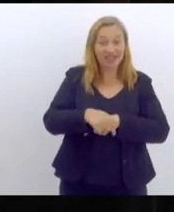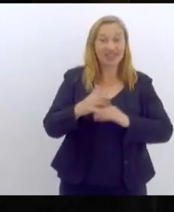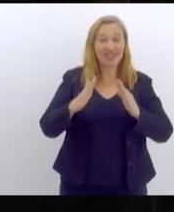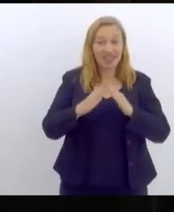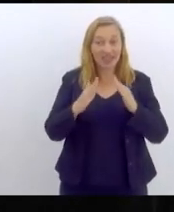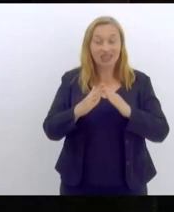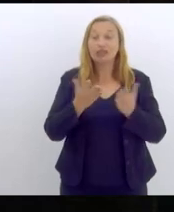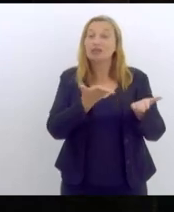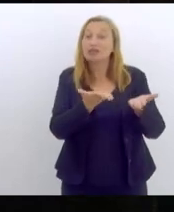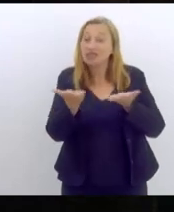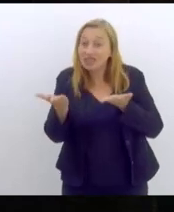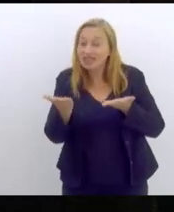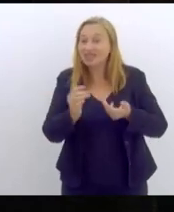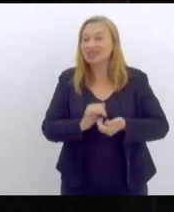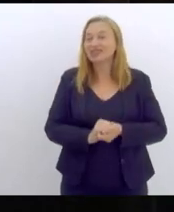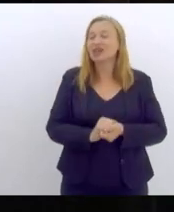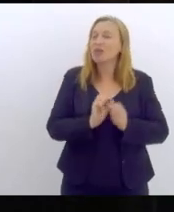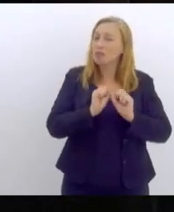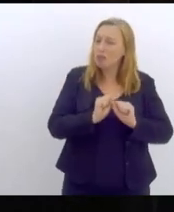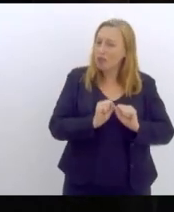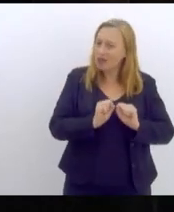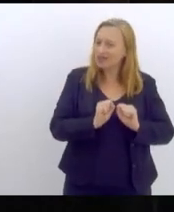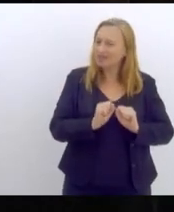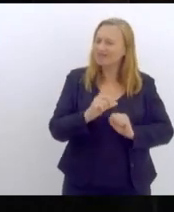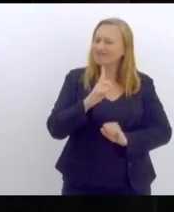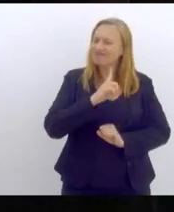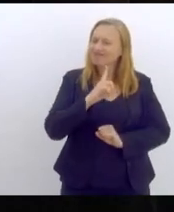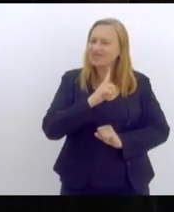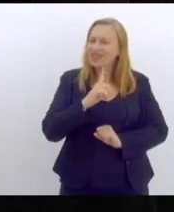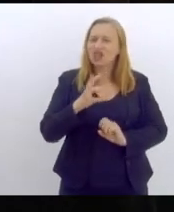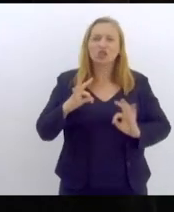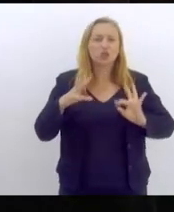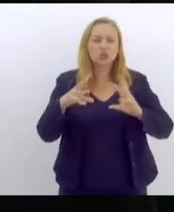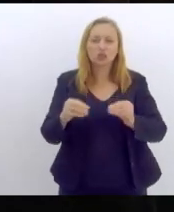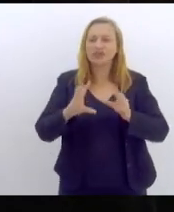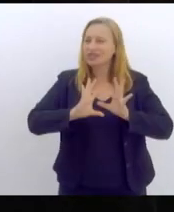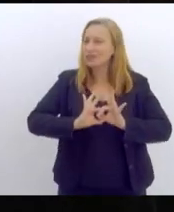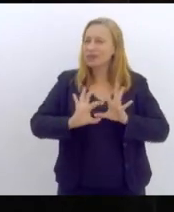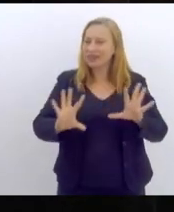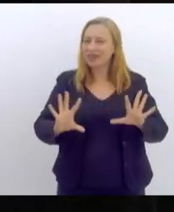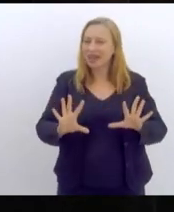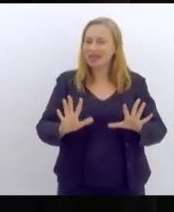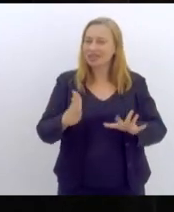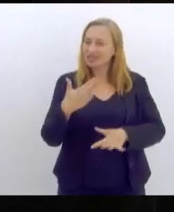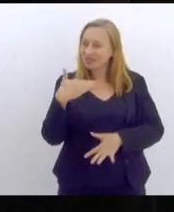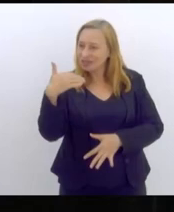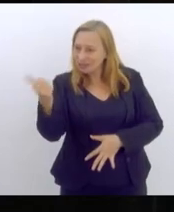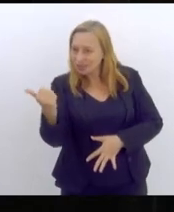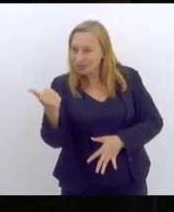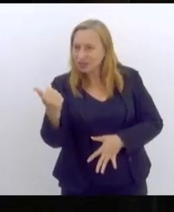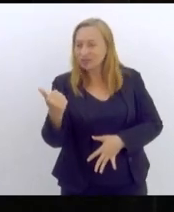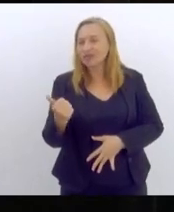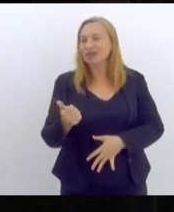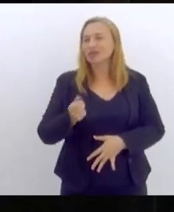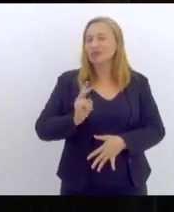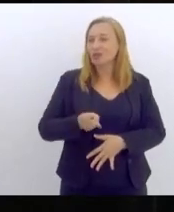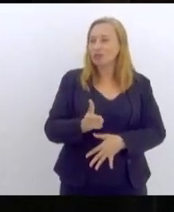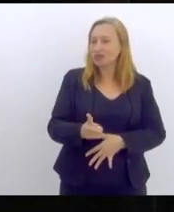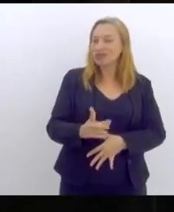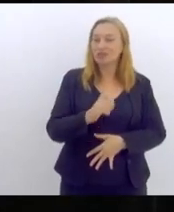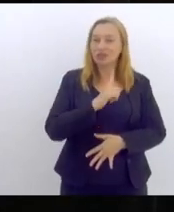que vocês possam ter toda a liberdade de me acionar, como sempre